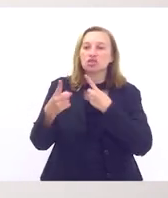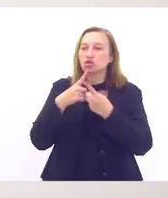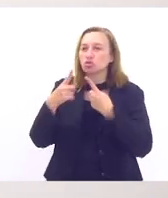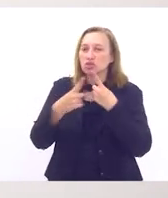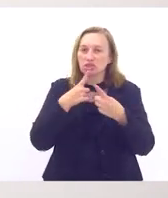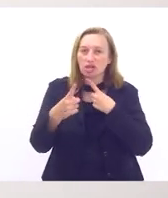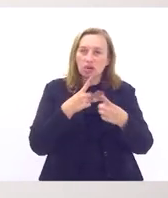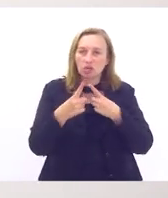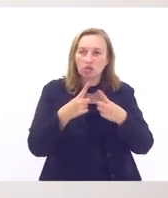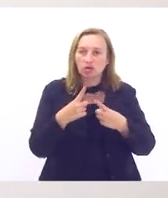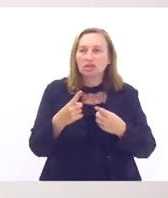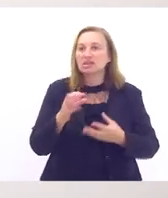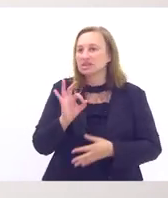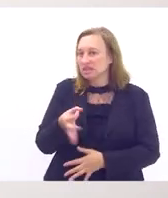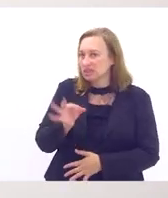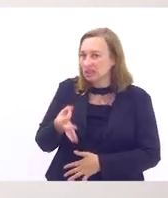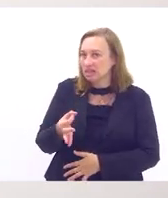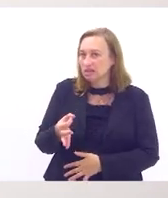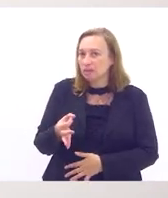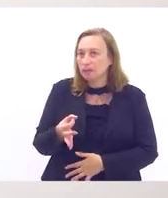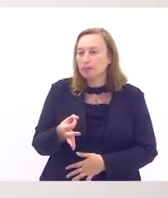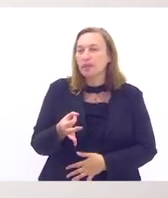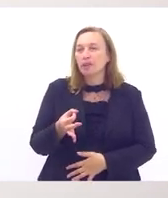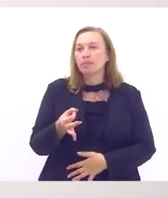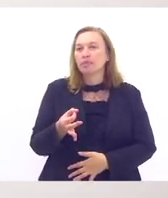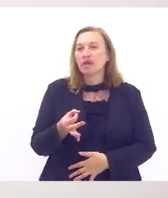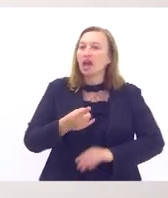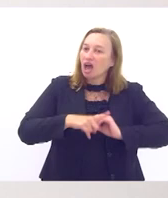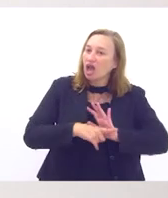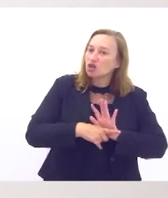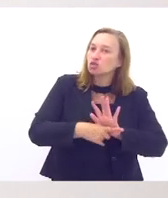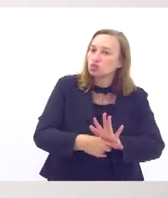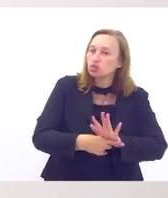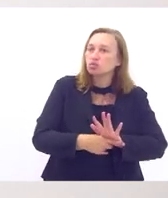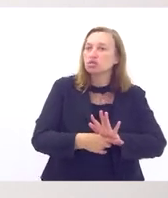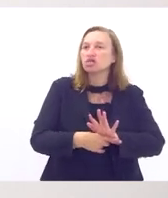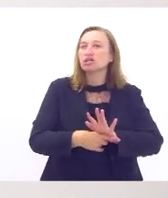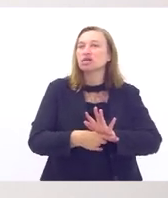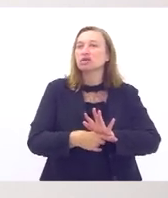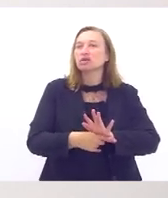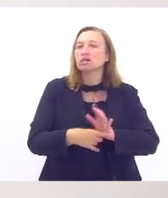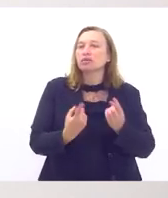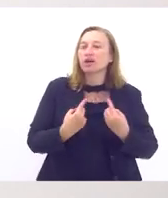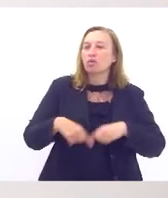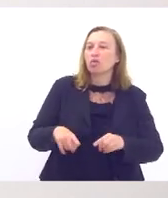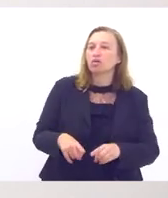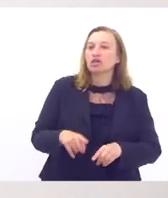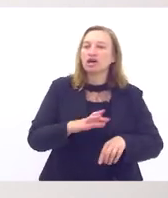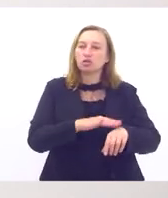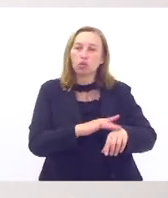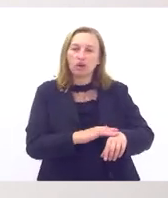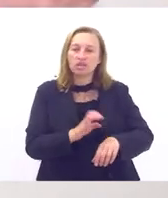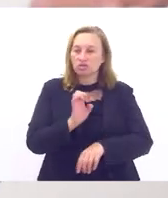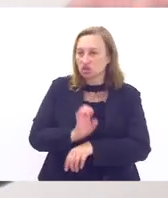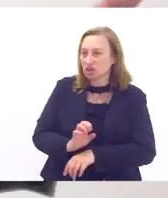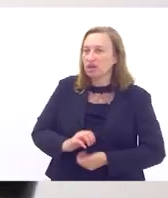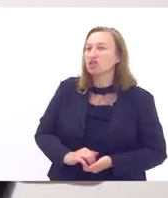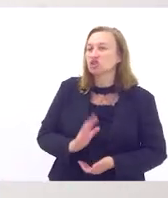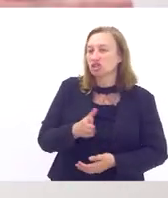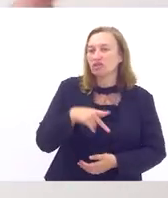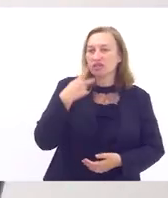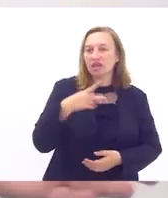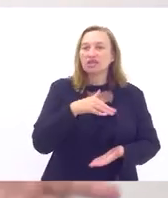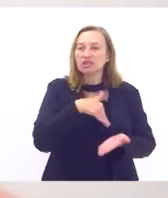discussão, isso com certeza contribui para o enfrentamento da tuberculose no Estado. Já foi dito